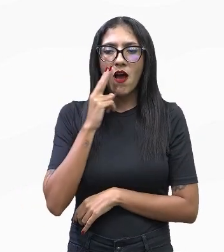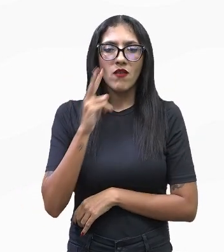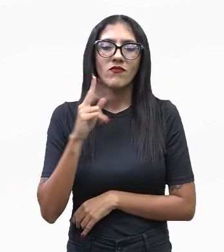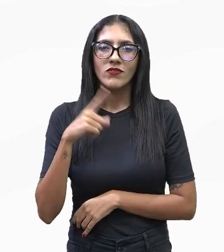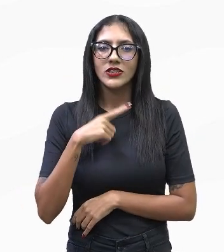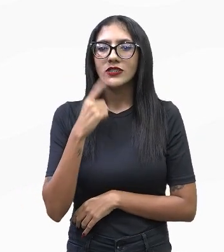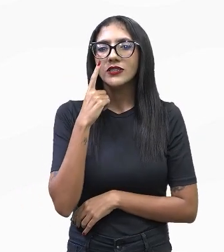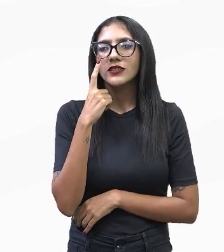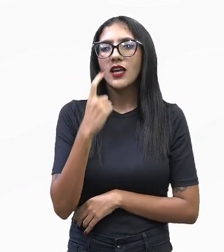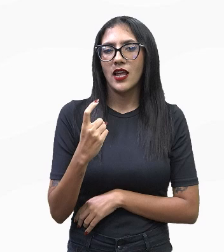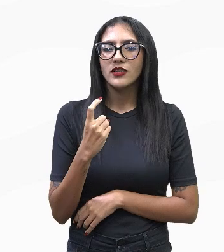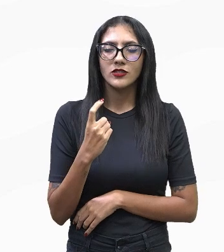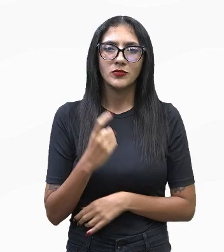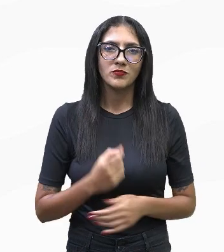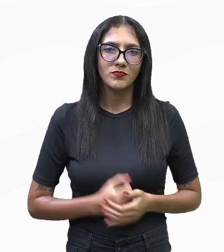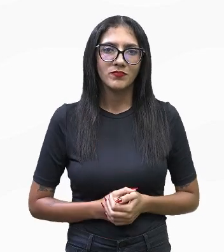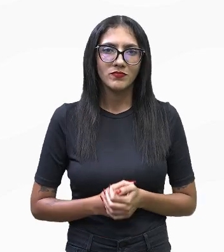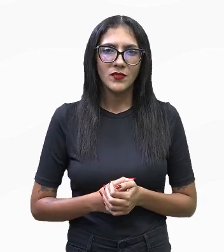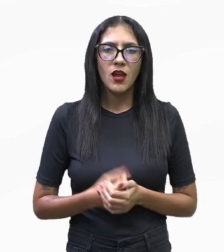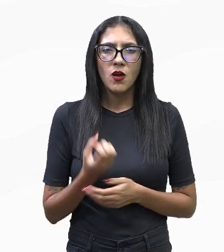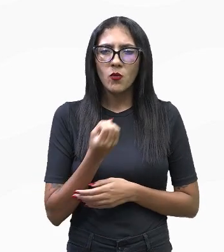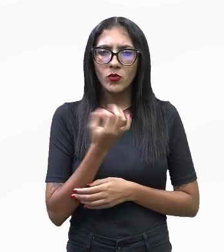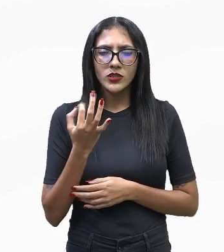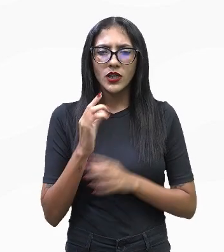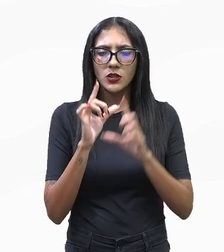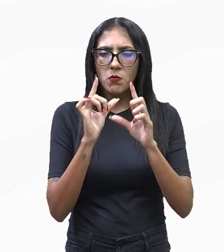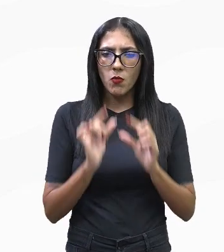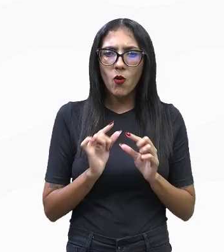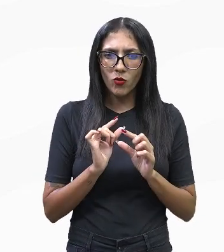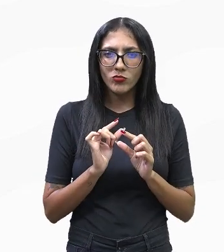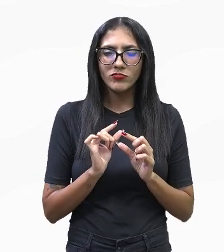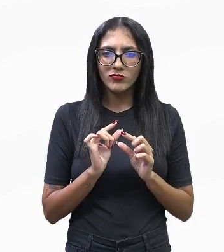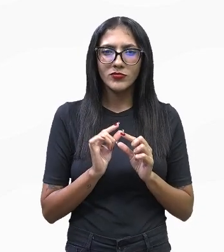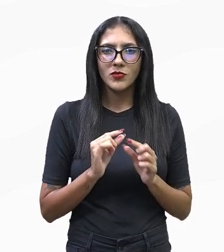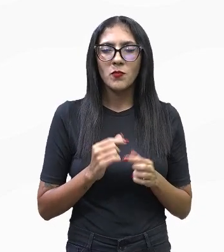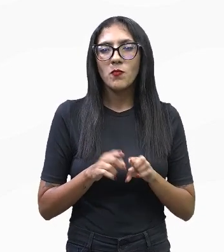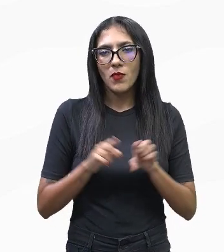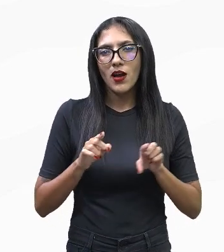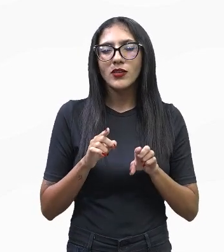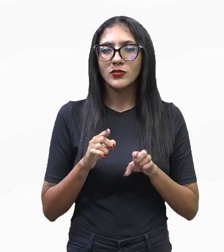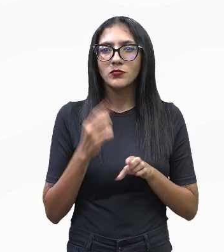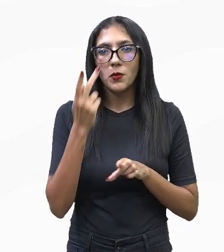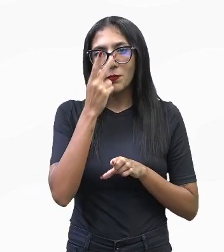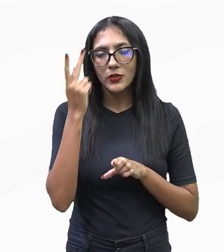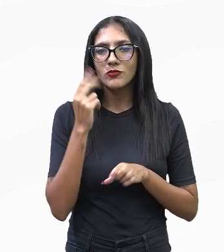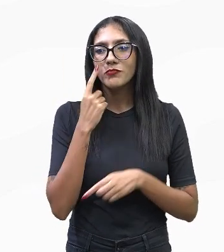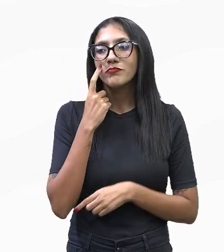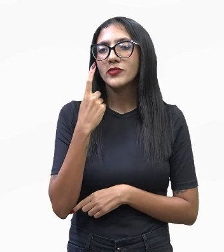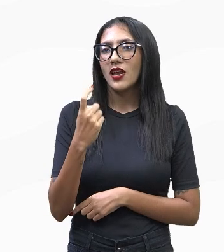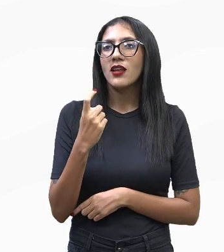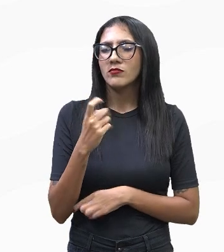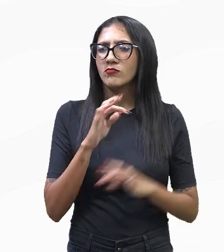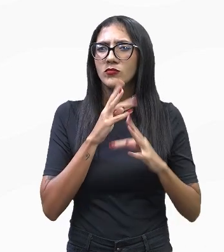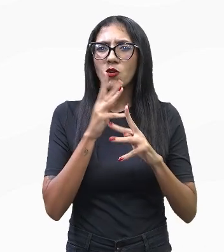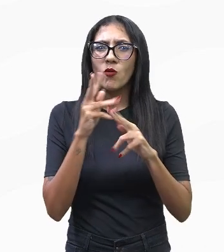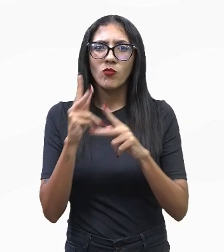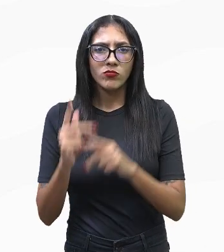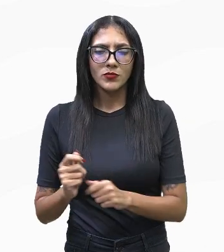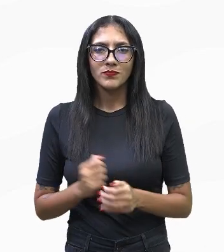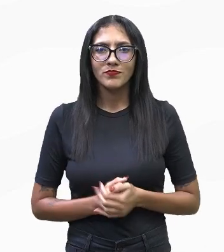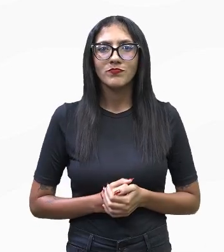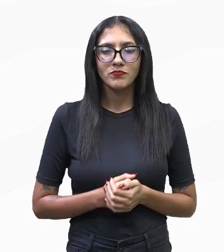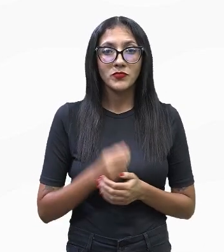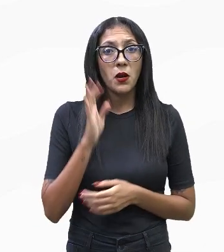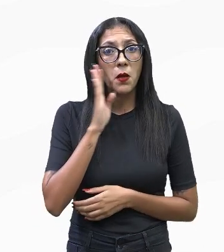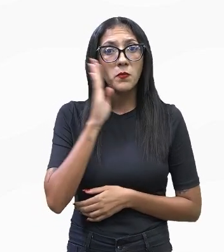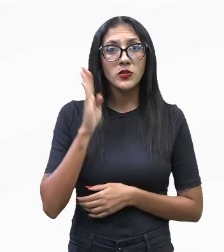dosagem é muito pequena, mas eles já utilizam isso como estratégia de venda. Então, com isso daí, a população, de forma geral, principalmente as